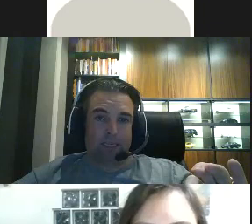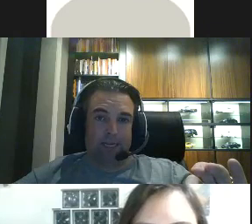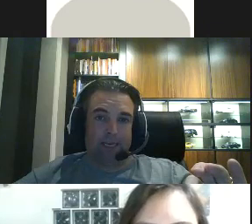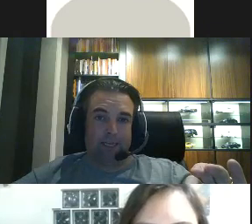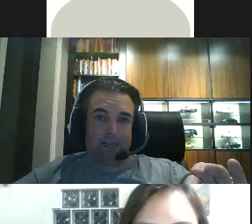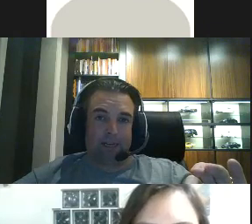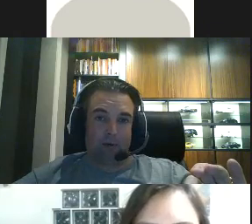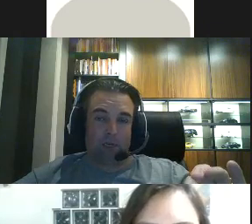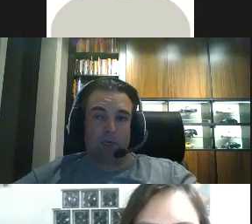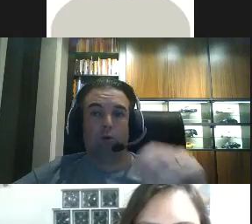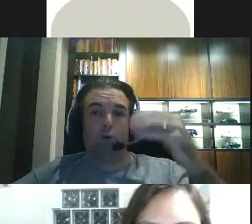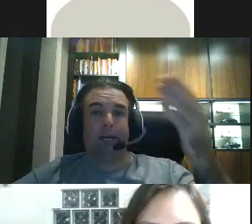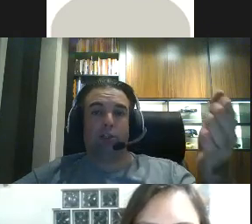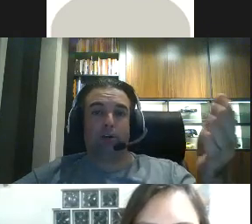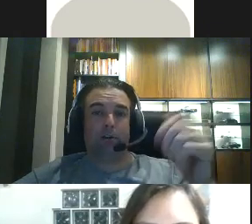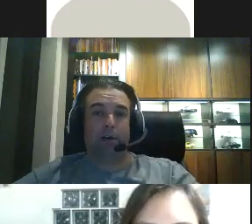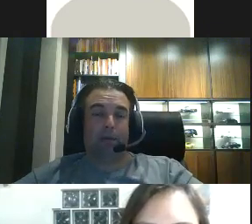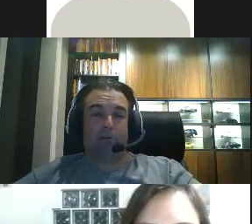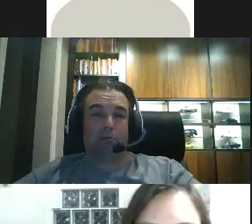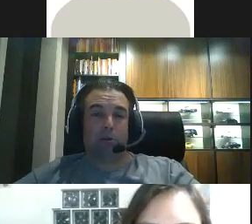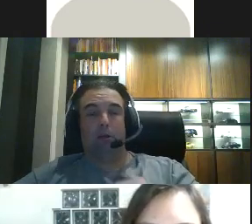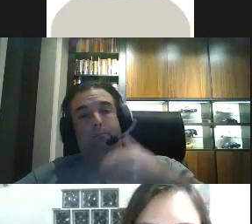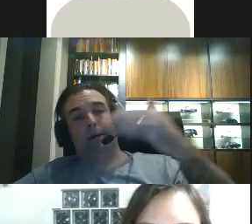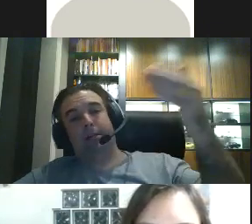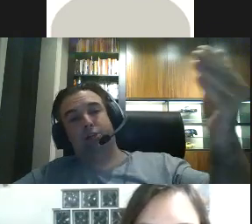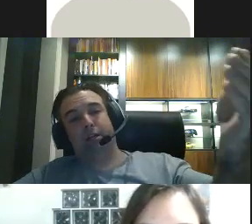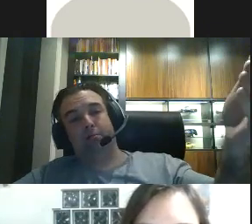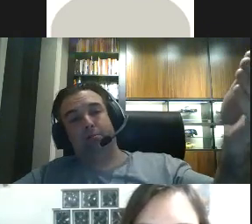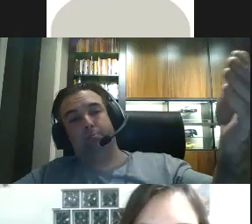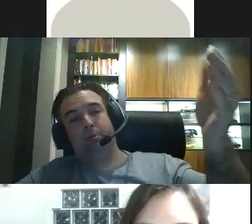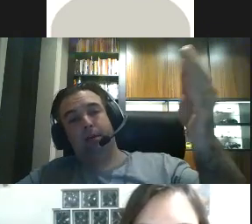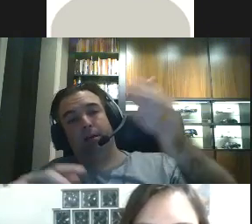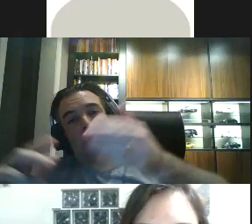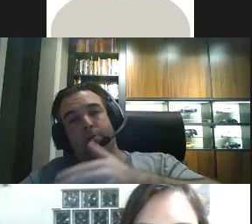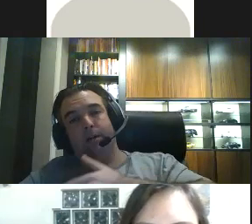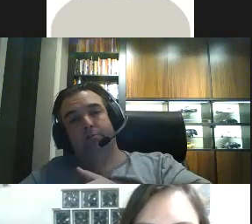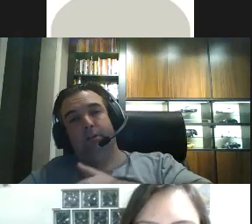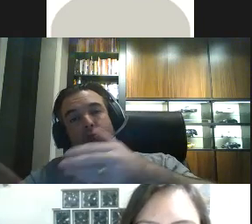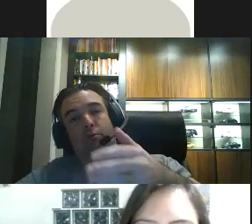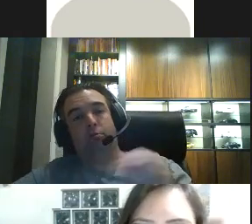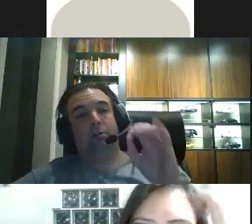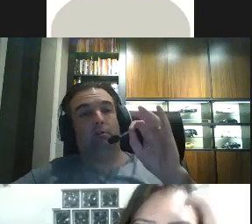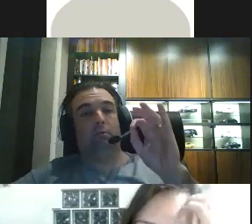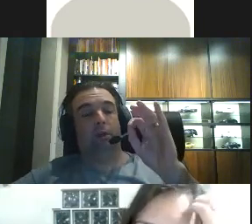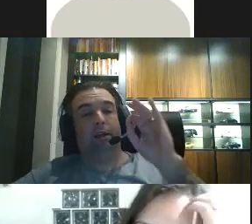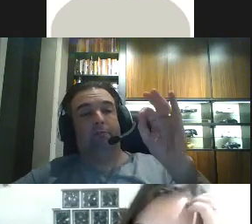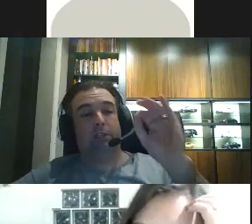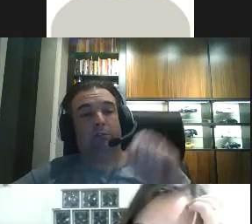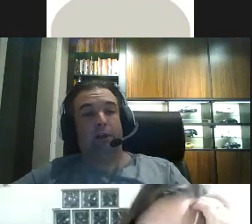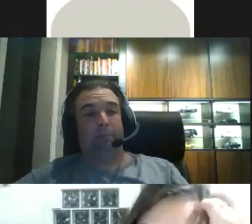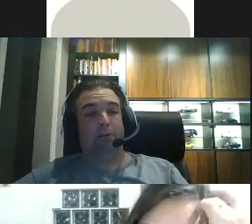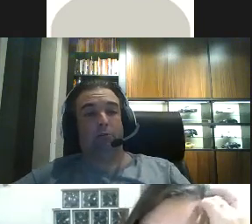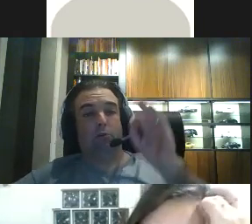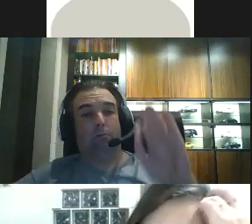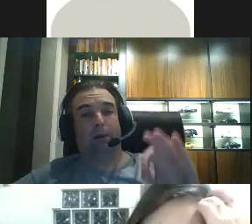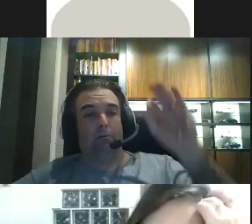Não sai nem entra água. O regional é aberto. Parte da água vai para um lado, parte vem de outro. Então, ele é fechado